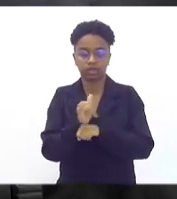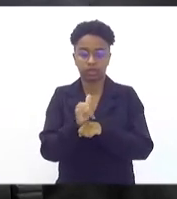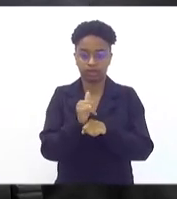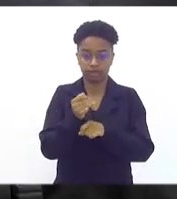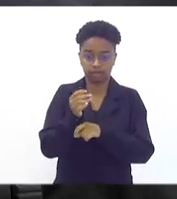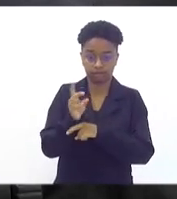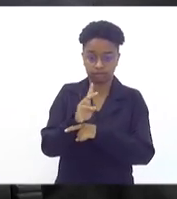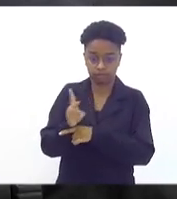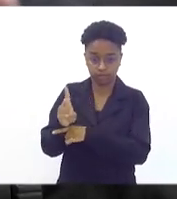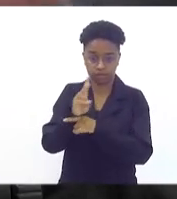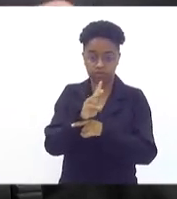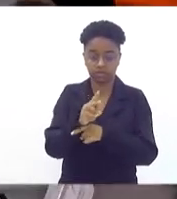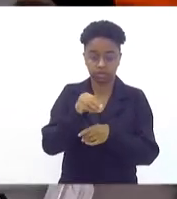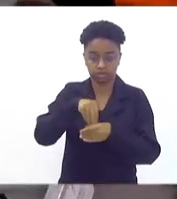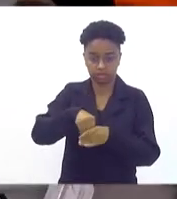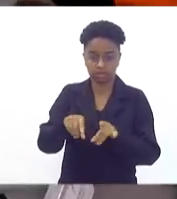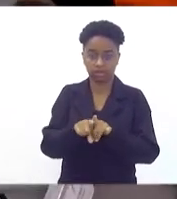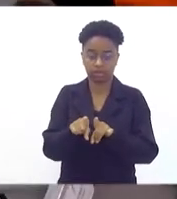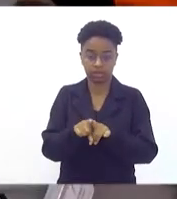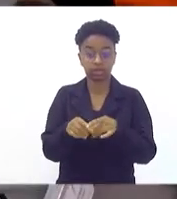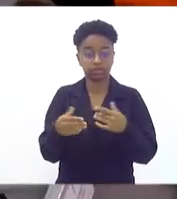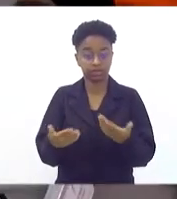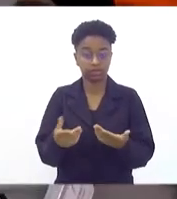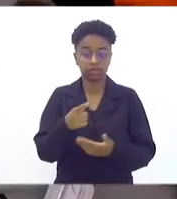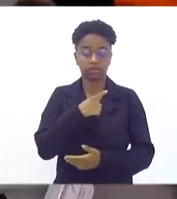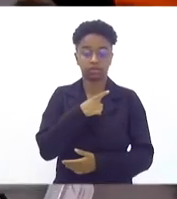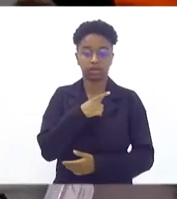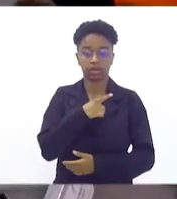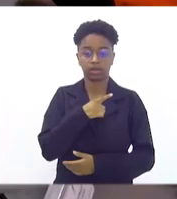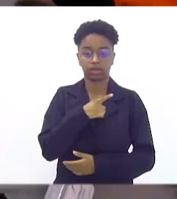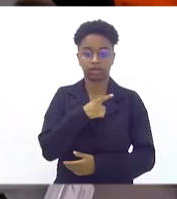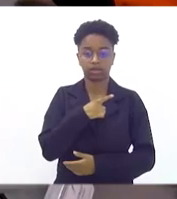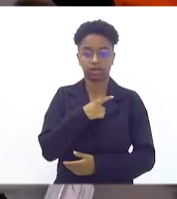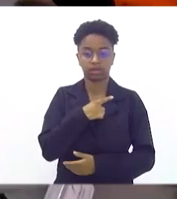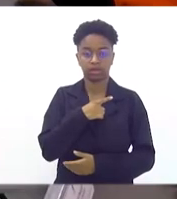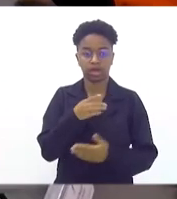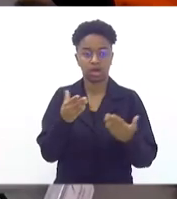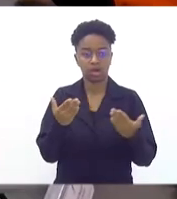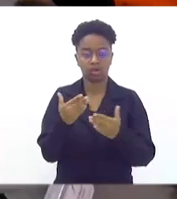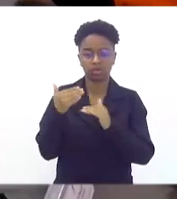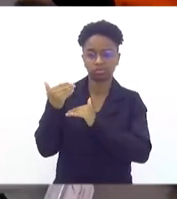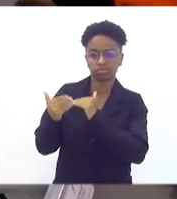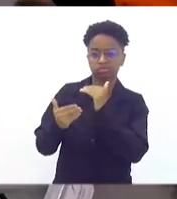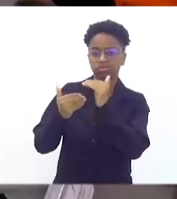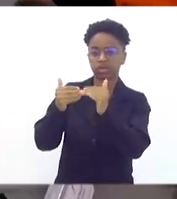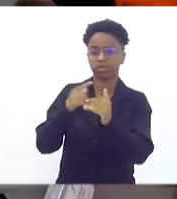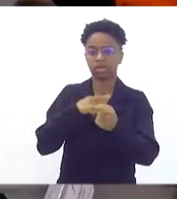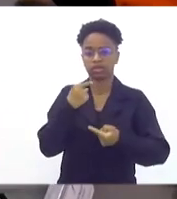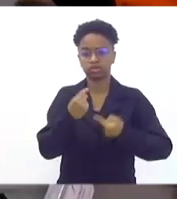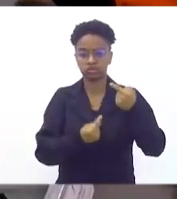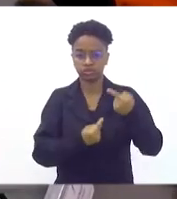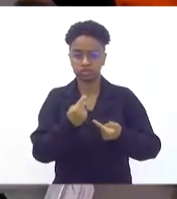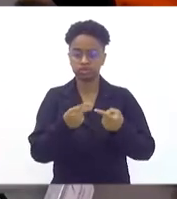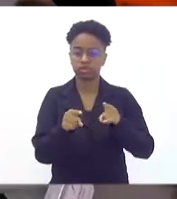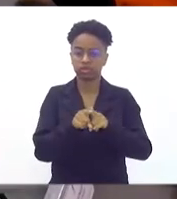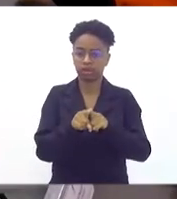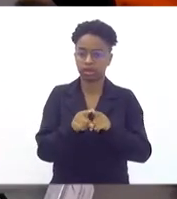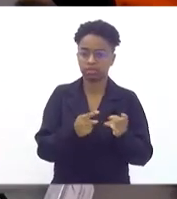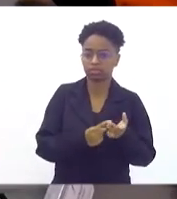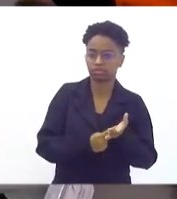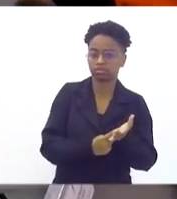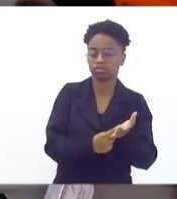também interna e a e agora em crescimento há em discussão um convênio